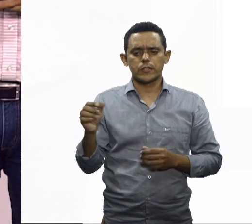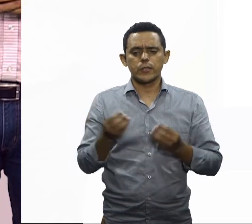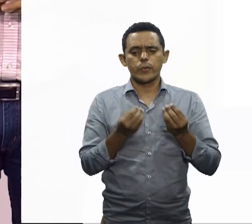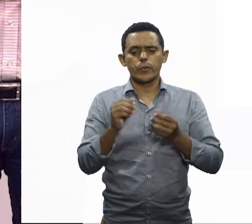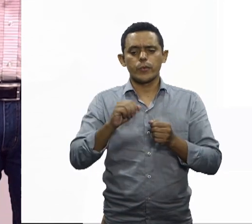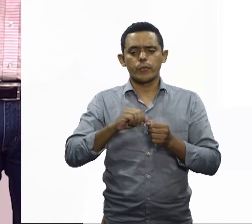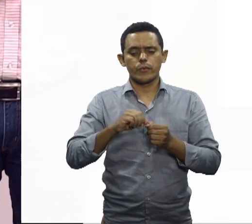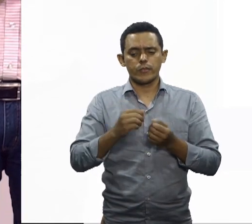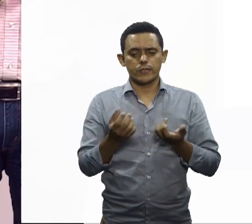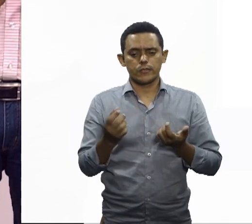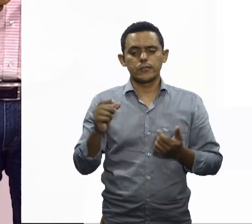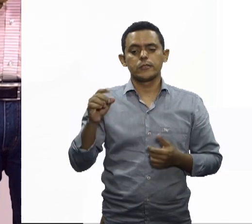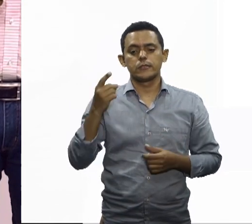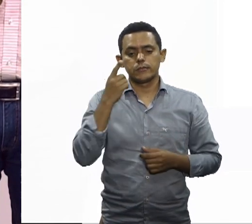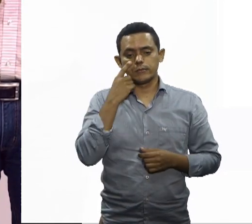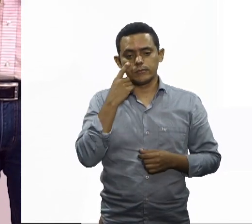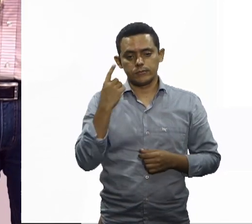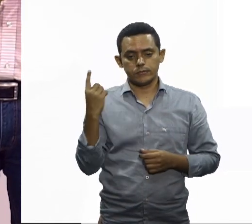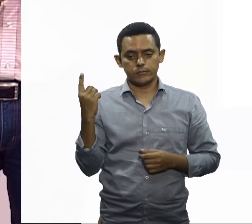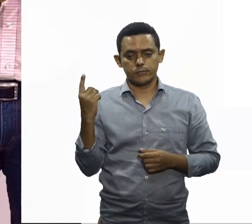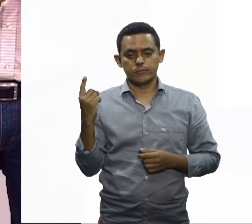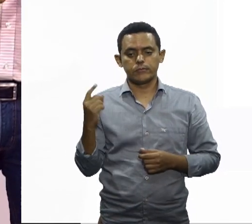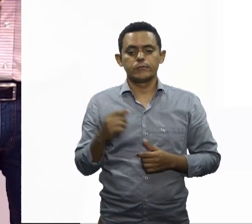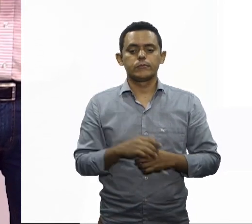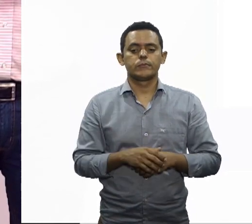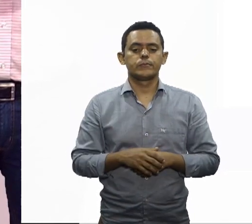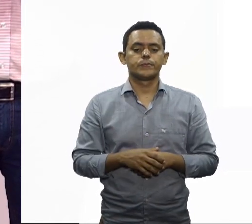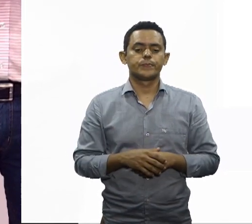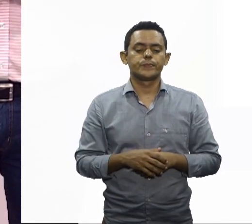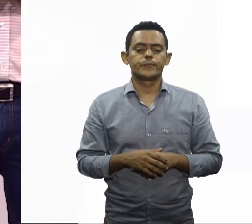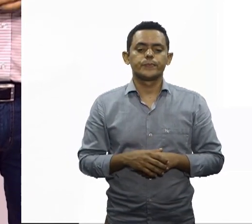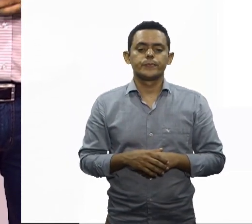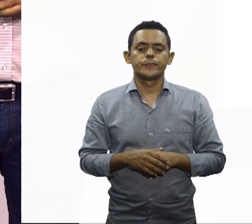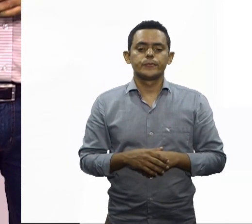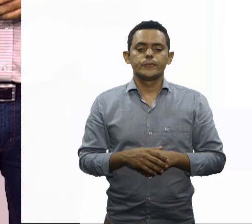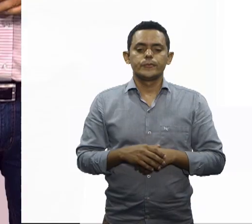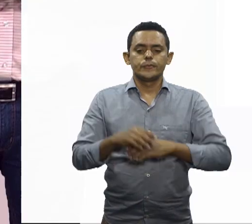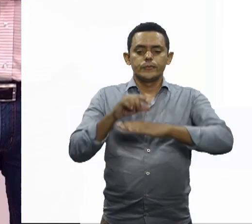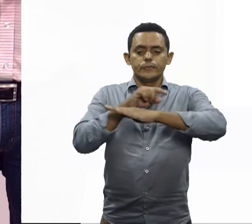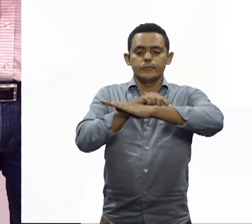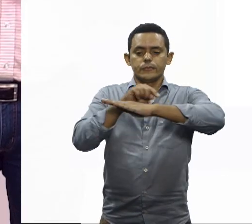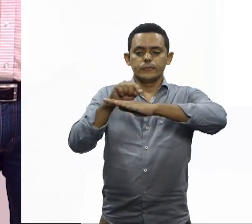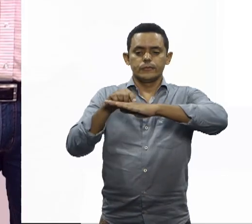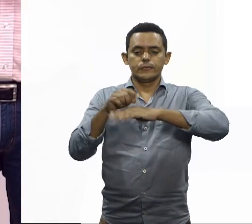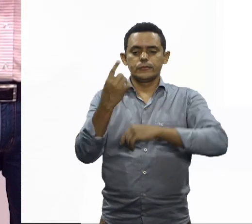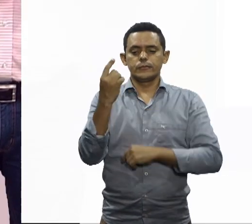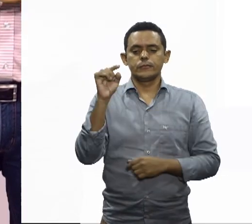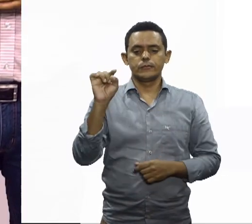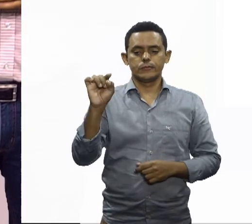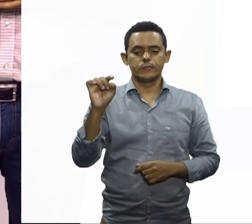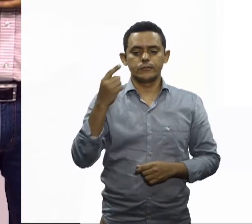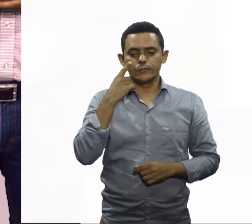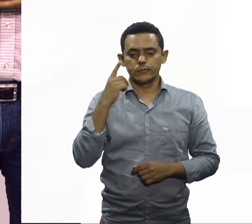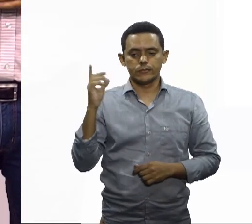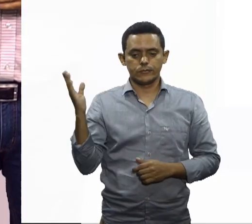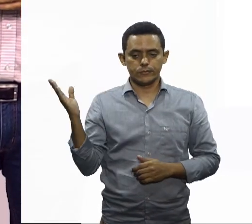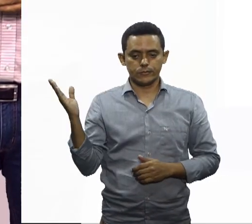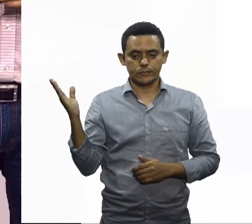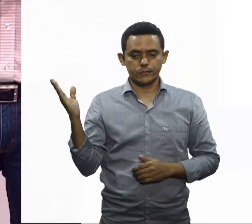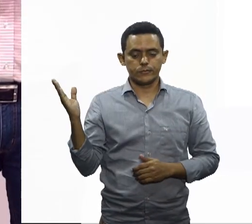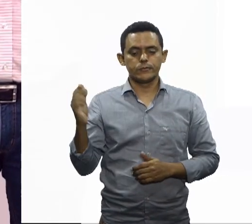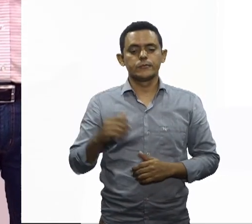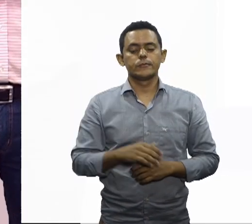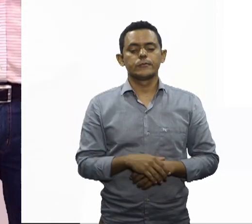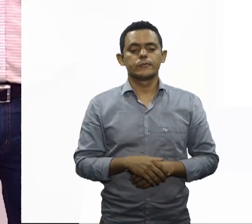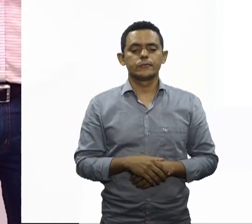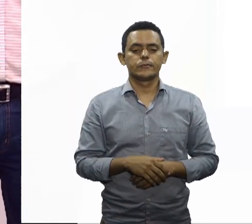de zeros. Então, observe. Entre metros cúbicos e decímetros cúbicos, eu tenho 1.000. Então, nesse caso